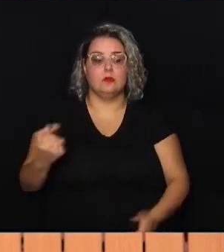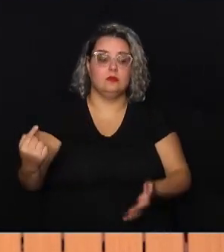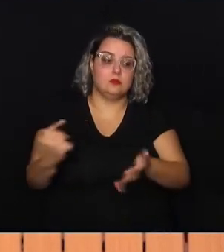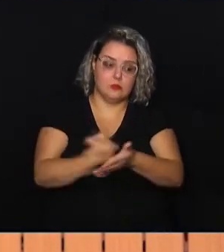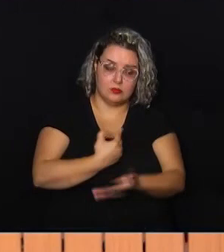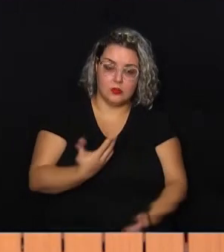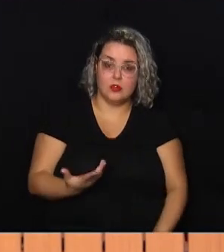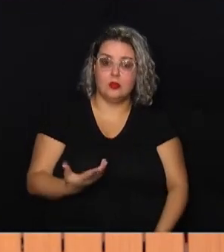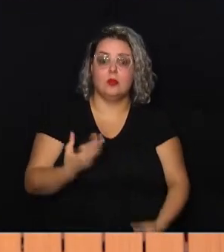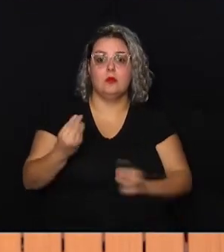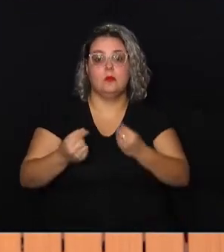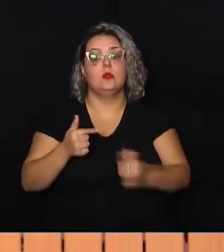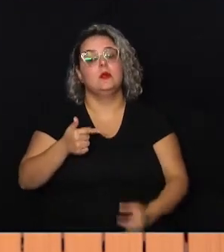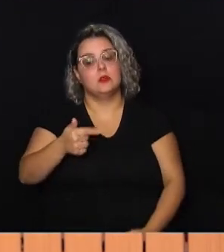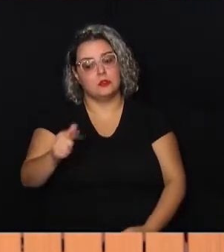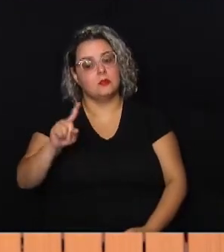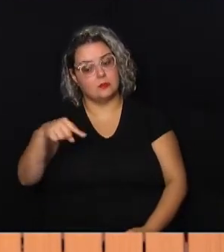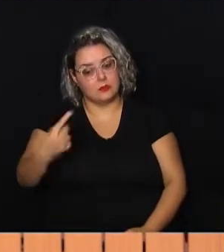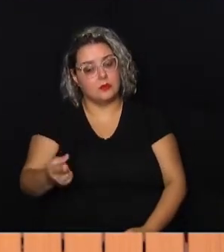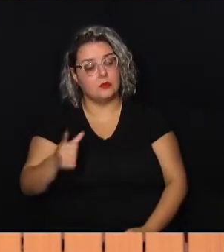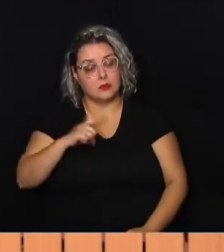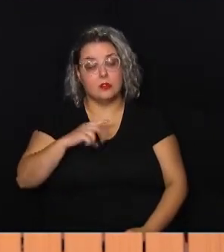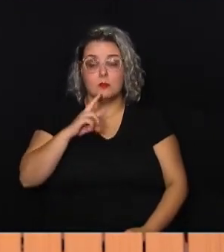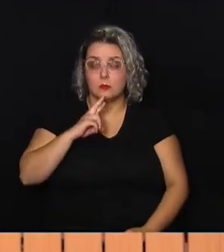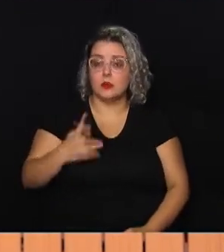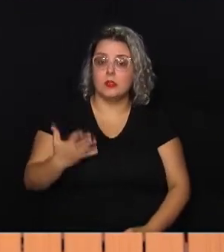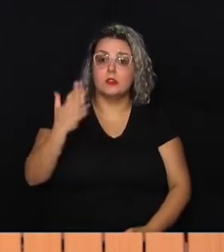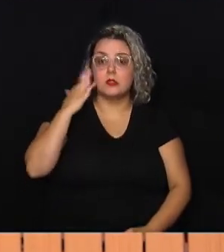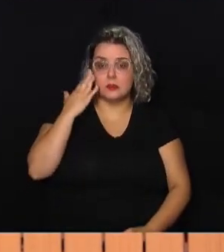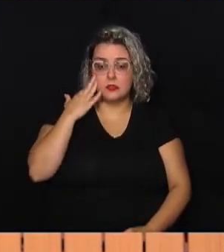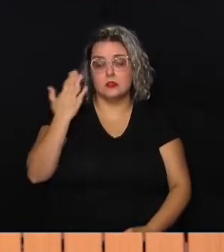semana que vem nós vamos ter uma resposta disso daí e saber o tamanho